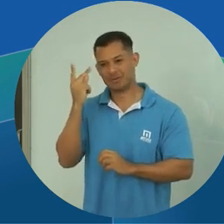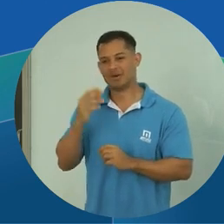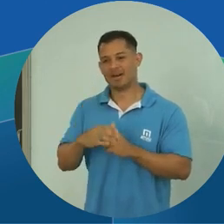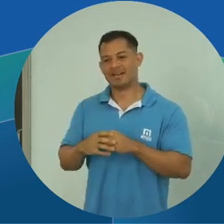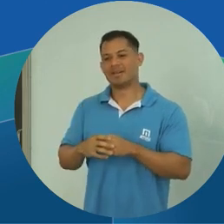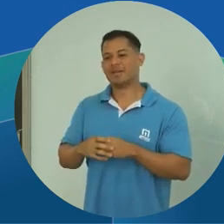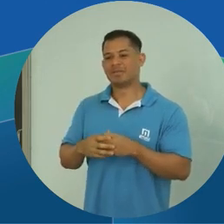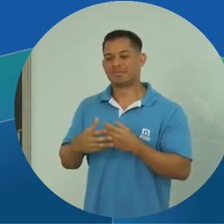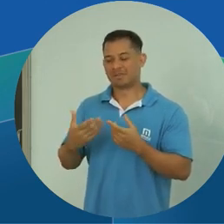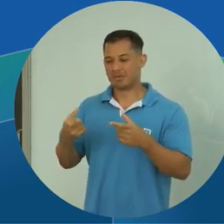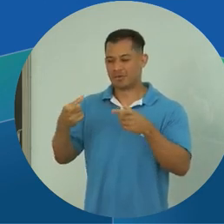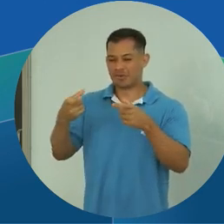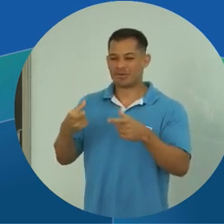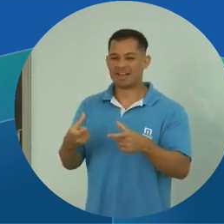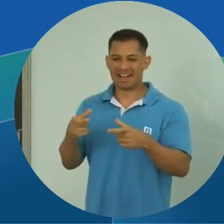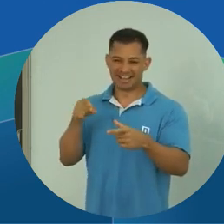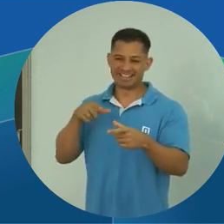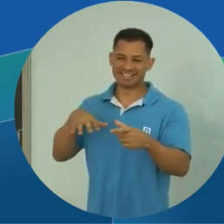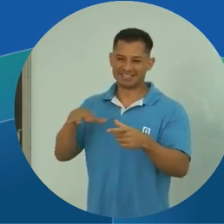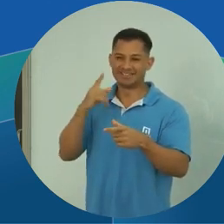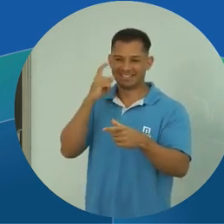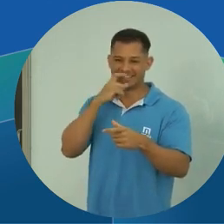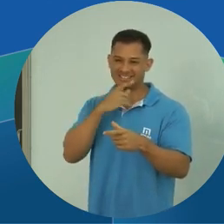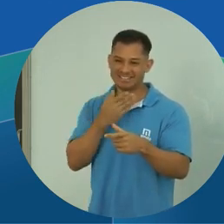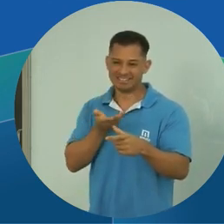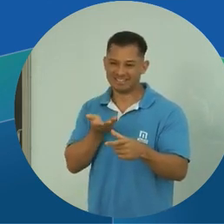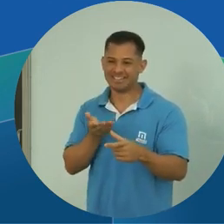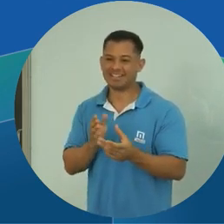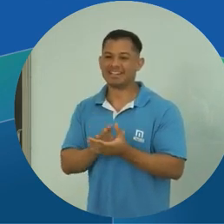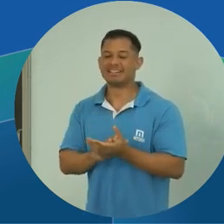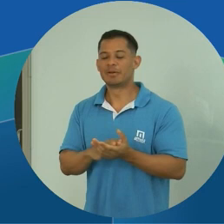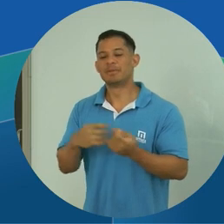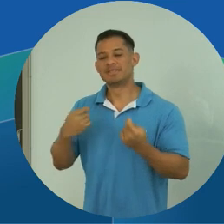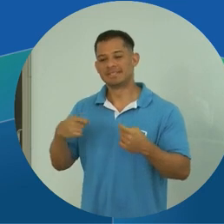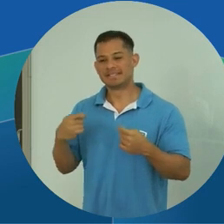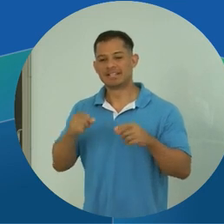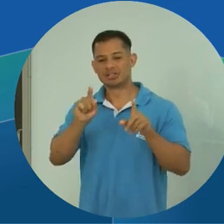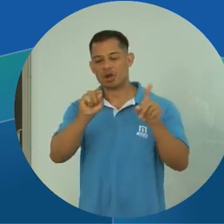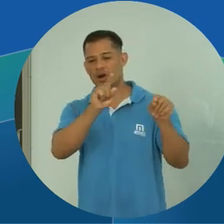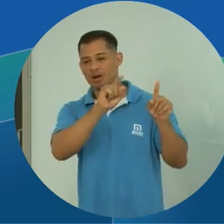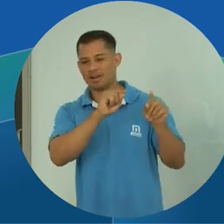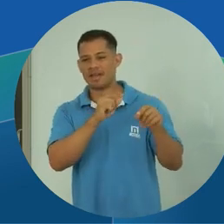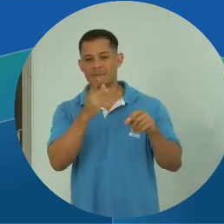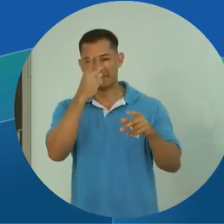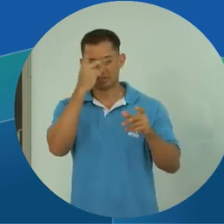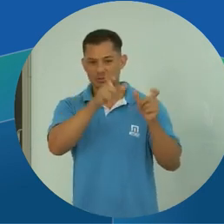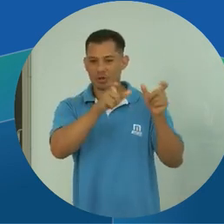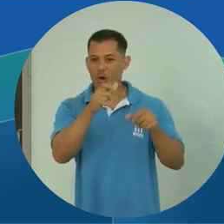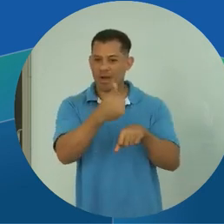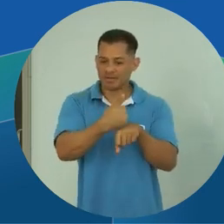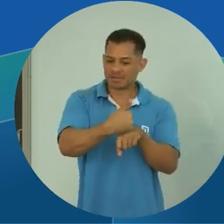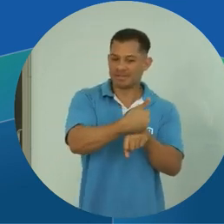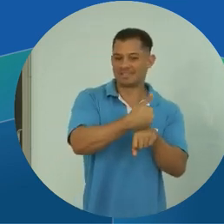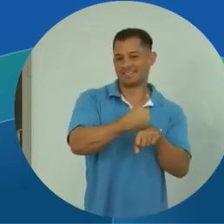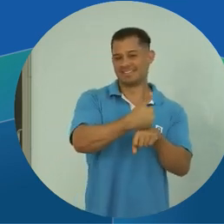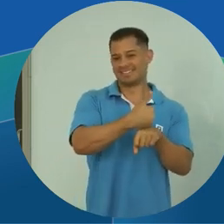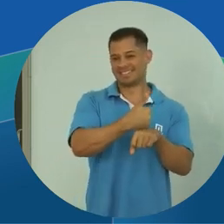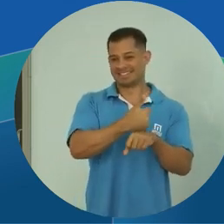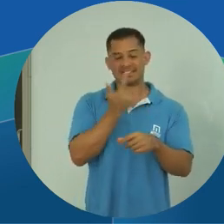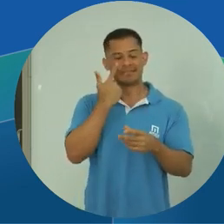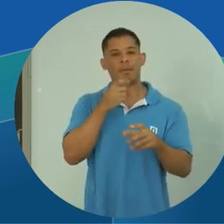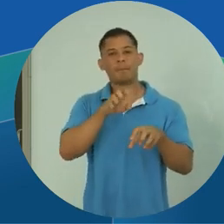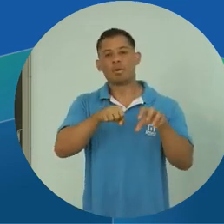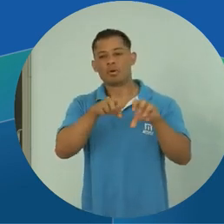Então tivemos a disponibilidade de uma mão de obra especializada na região e tivemos que buscar